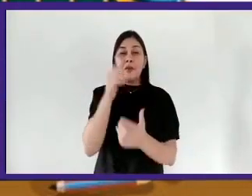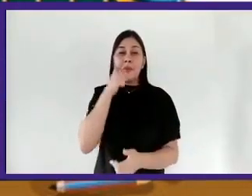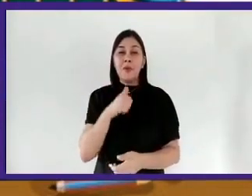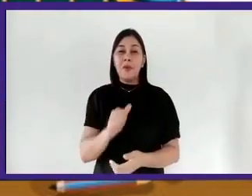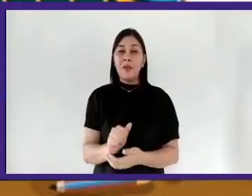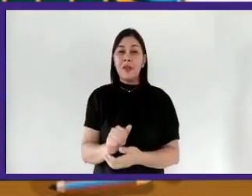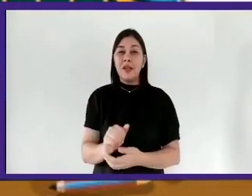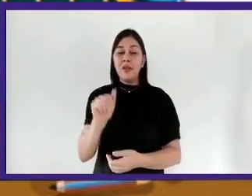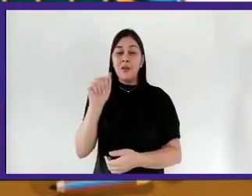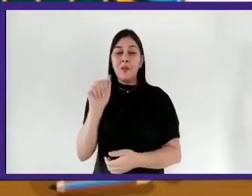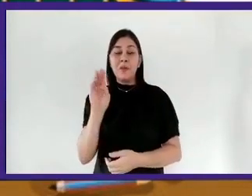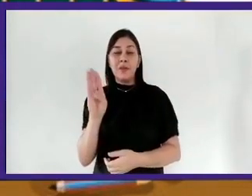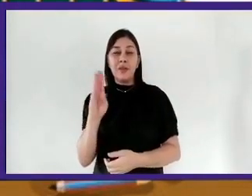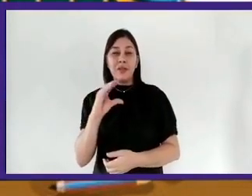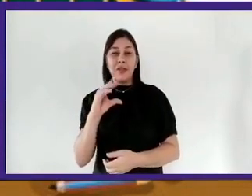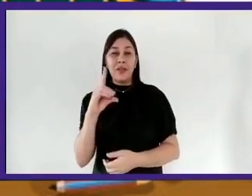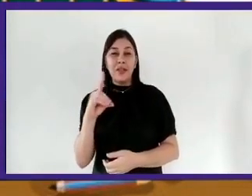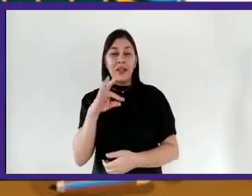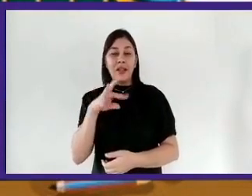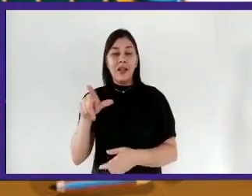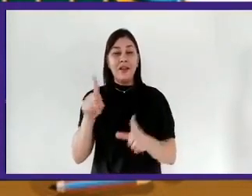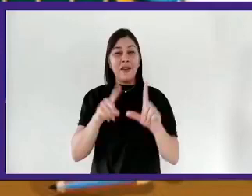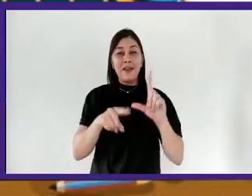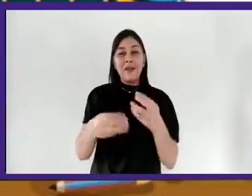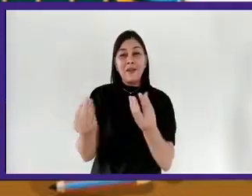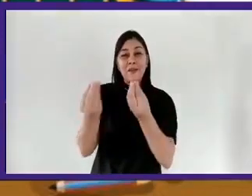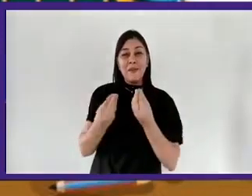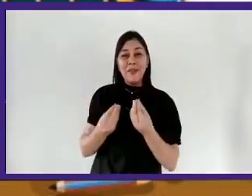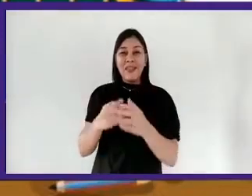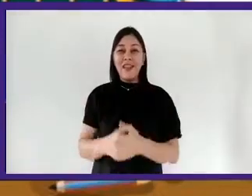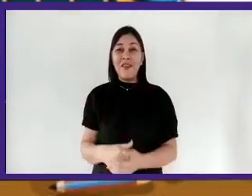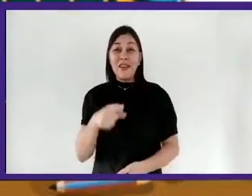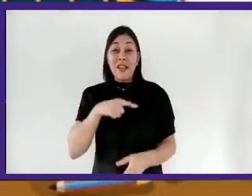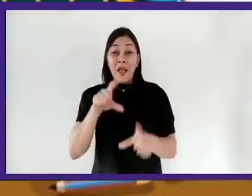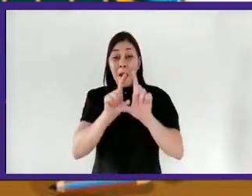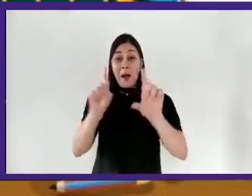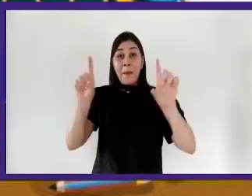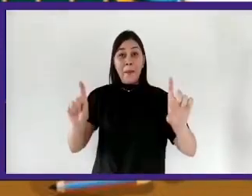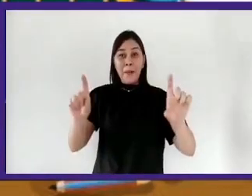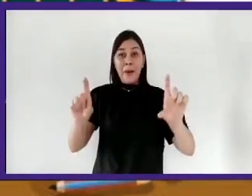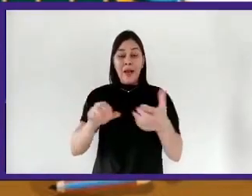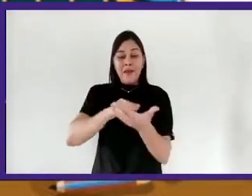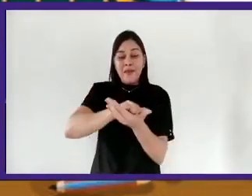deu. Olha só, tem até uma plaquinha, que coisa linda!